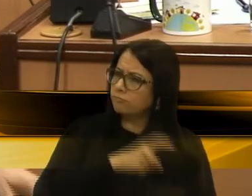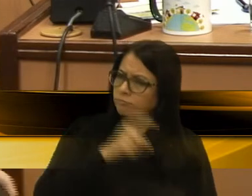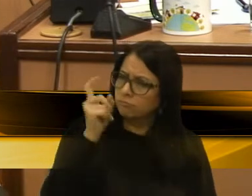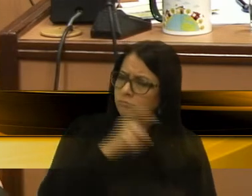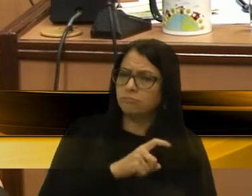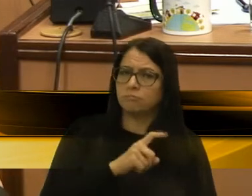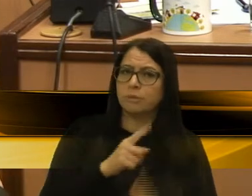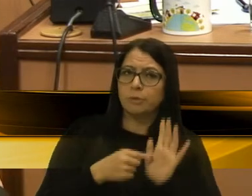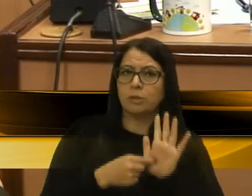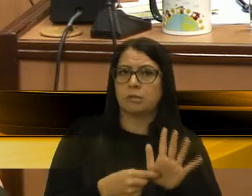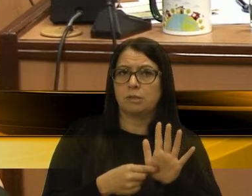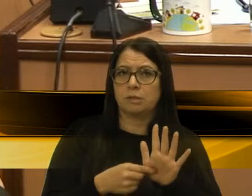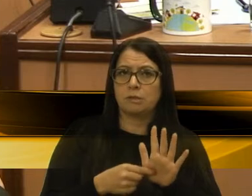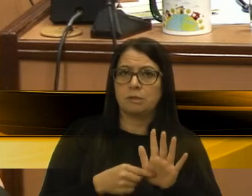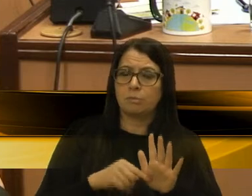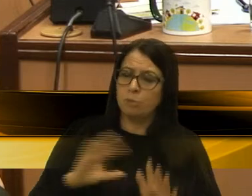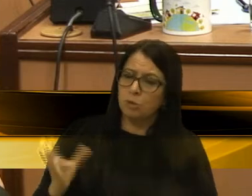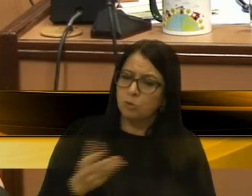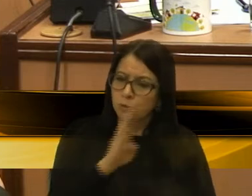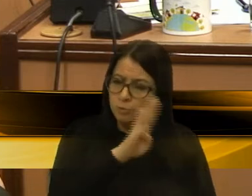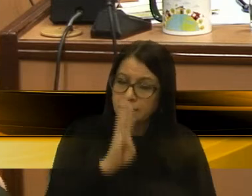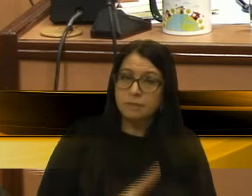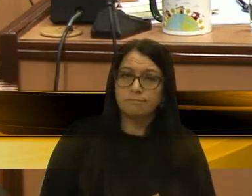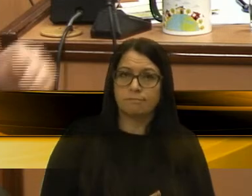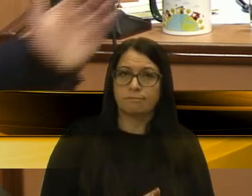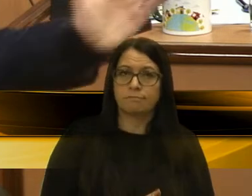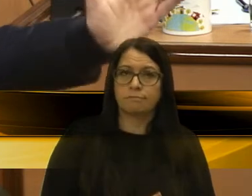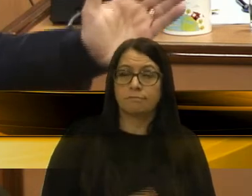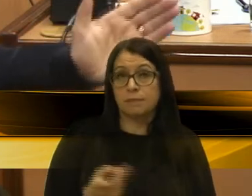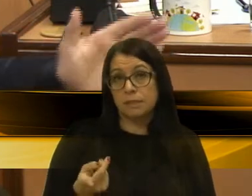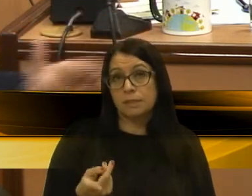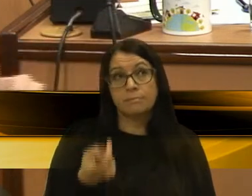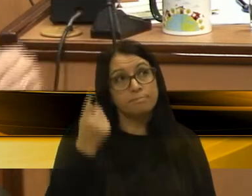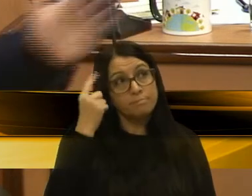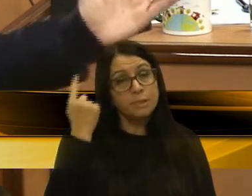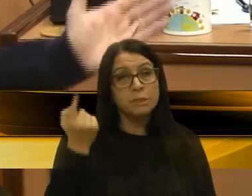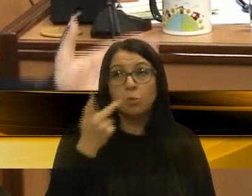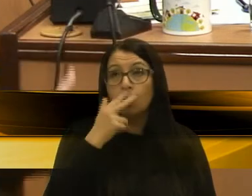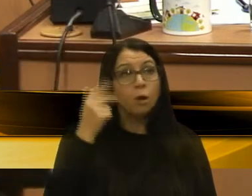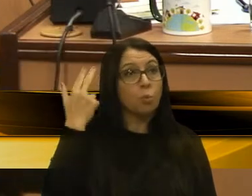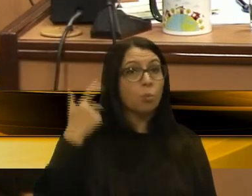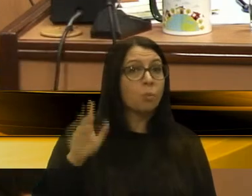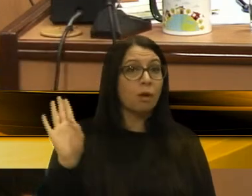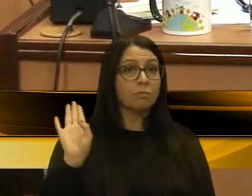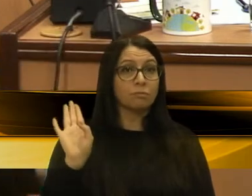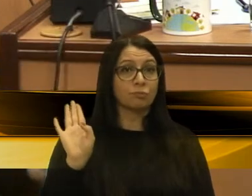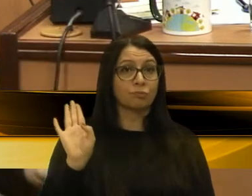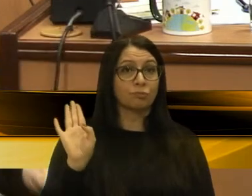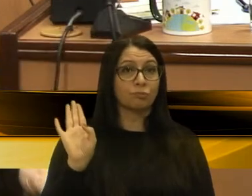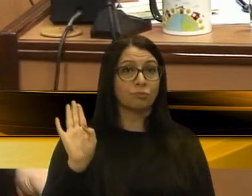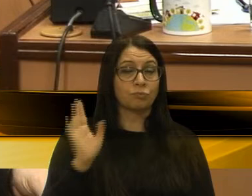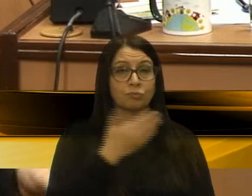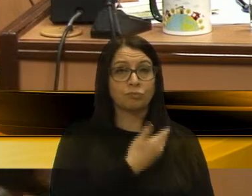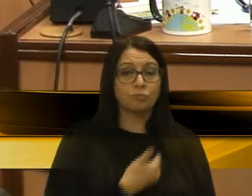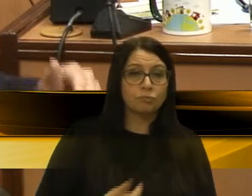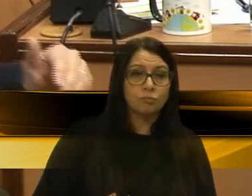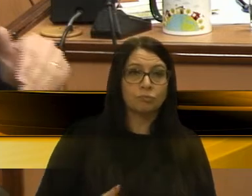está se colocando para a nação brasileira e está passando como se fosse normal isso tudo. O